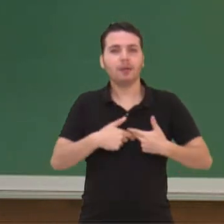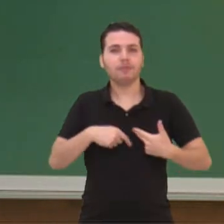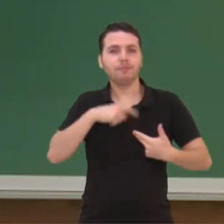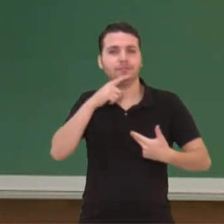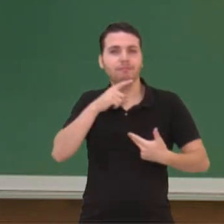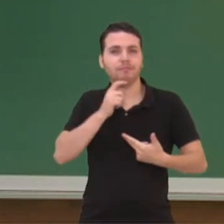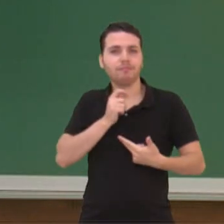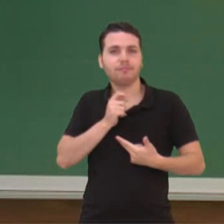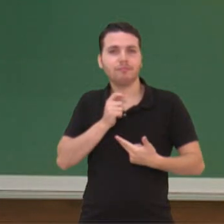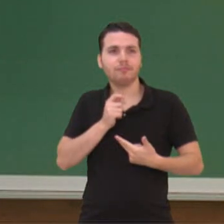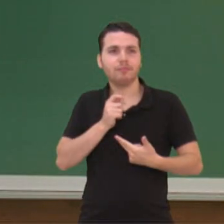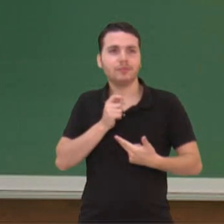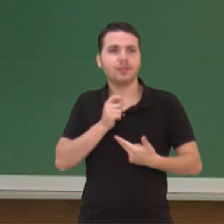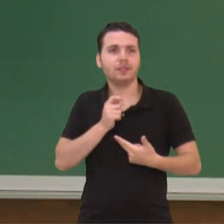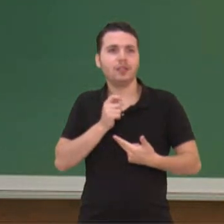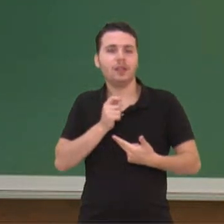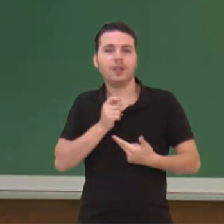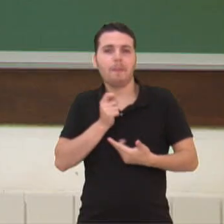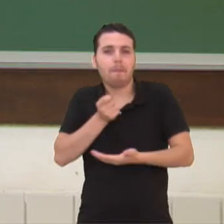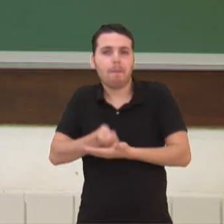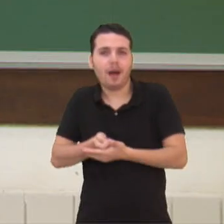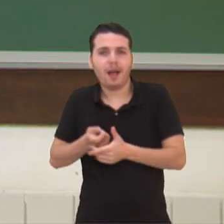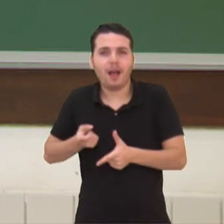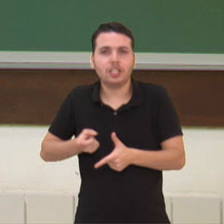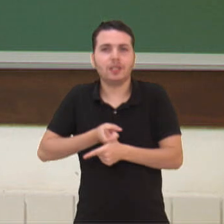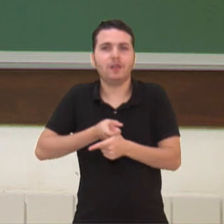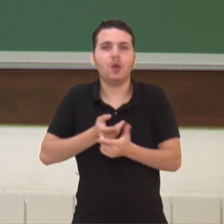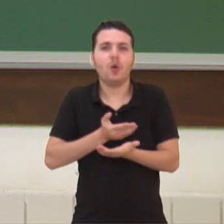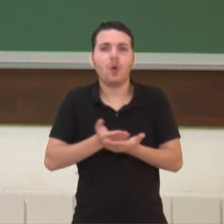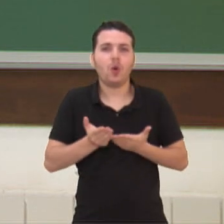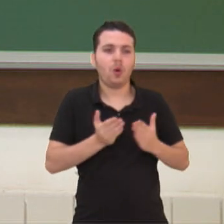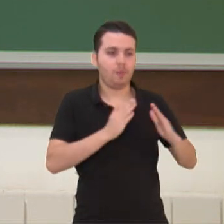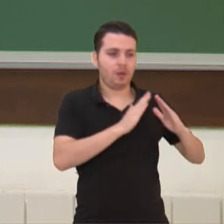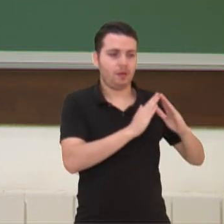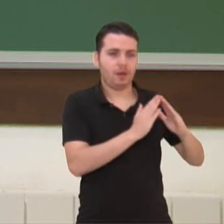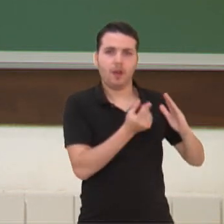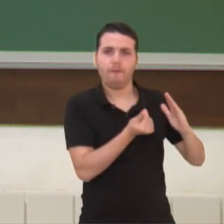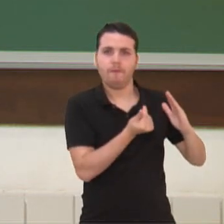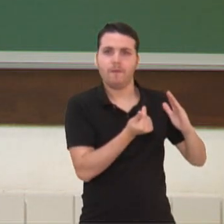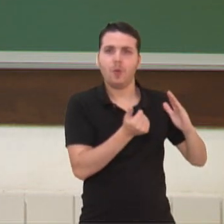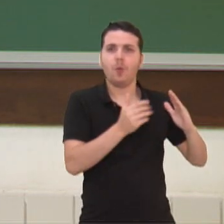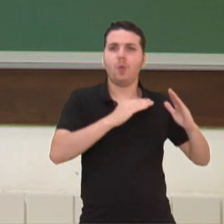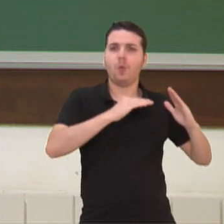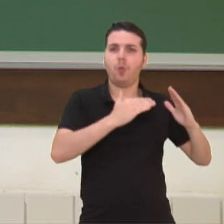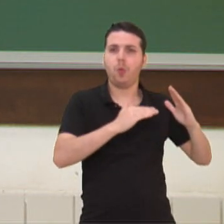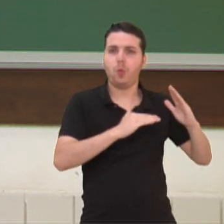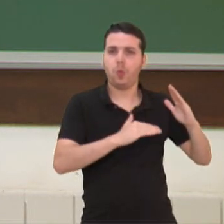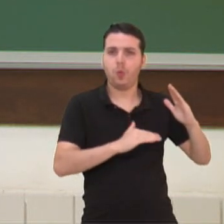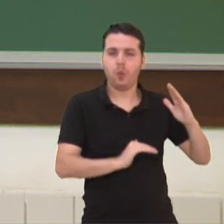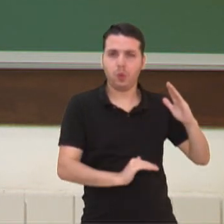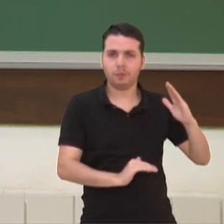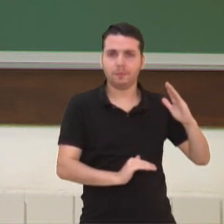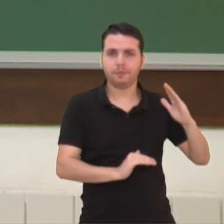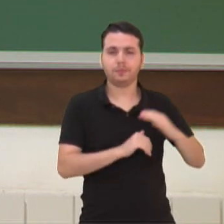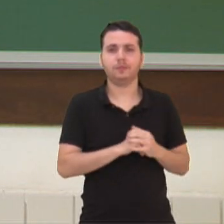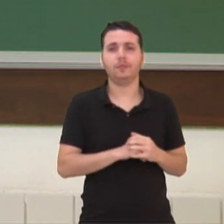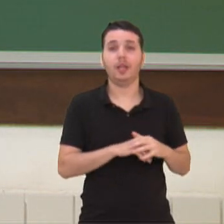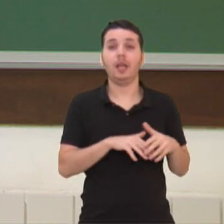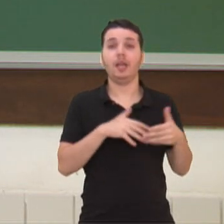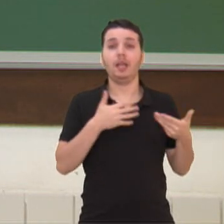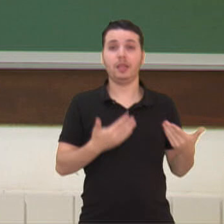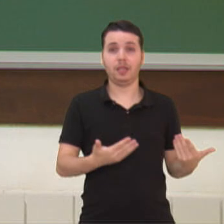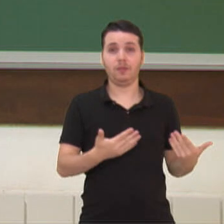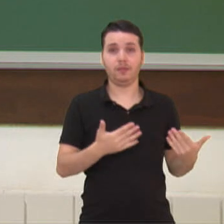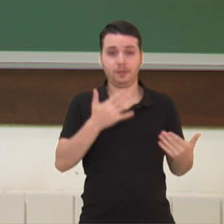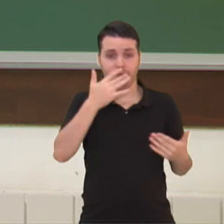dívidas, né, esses imóveis começaram a ter um valor reduzido, ou seja, ser desvalorizados. Então,